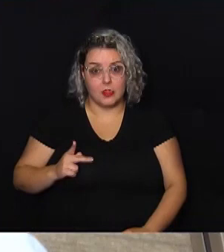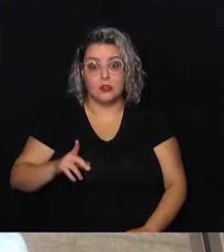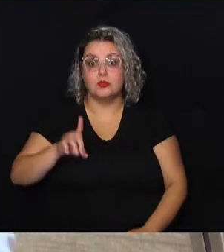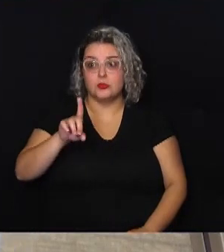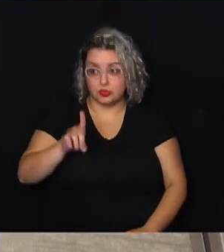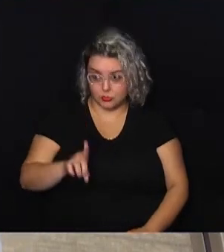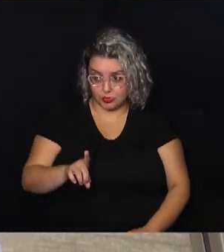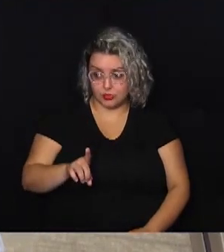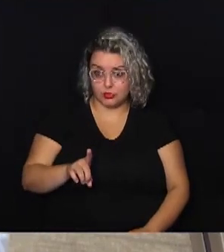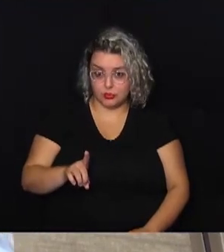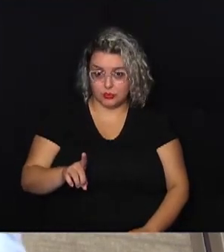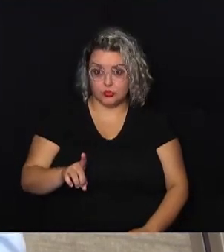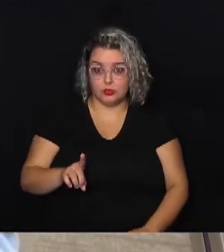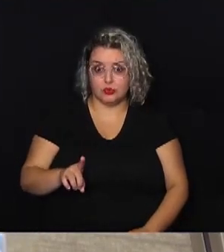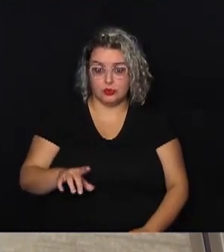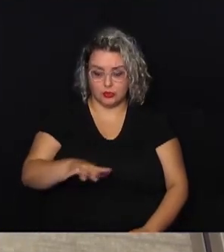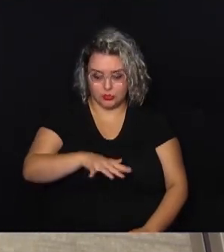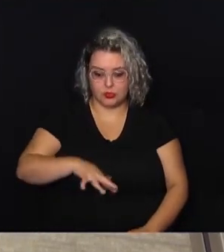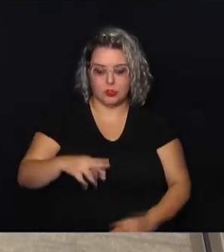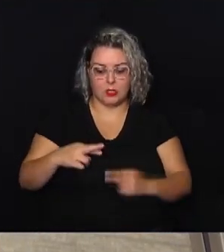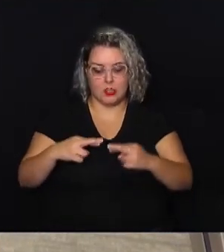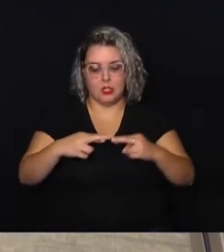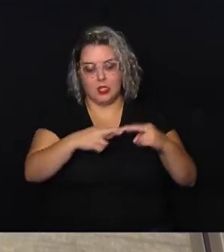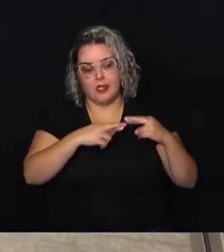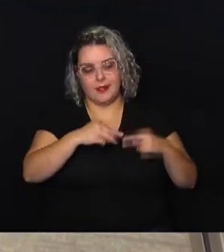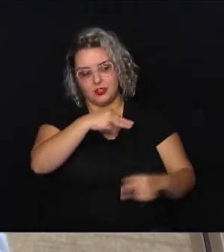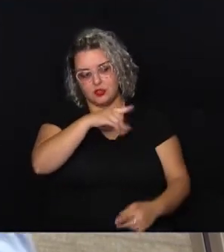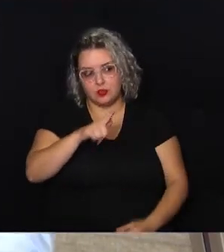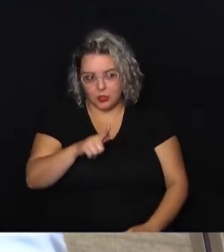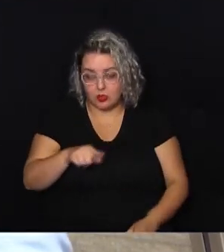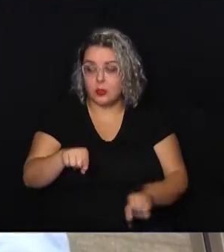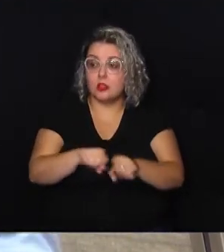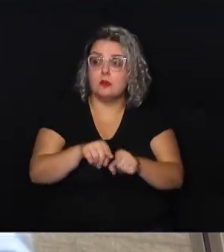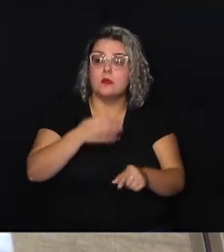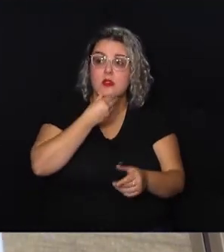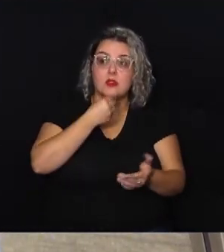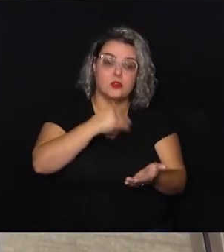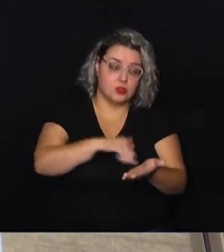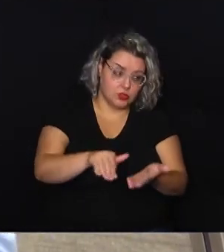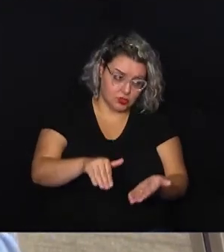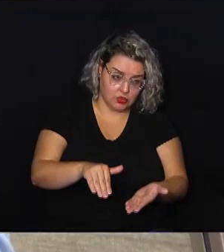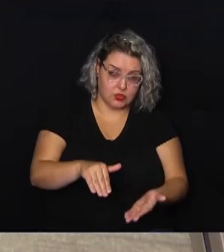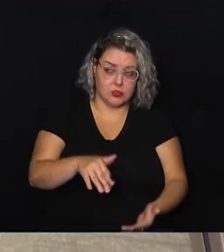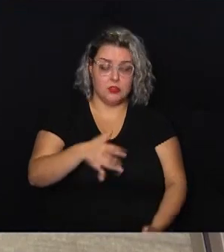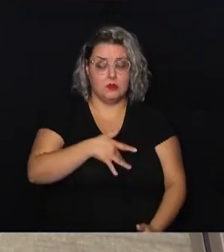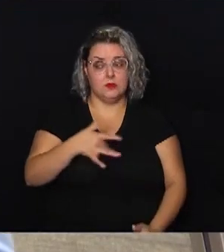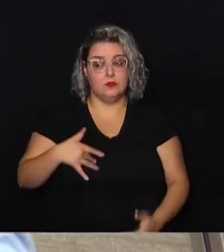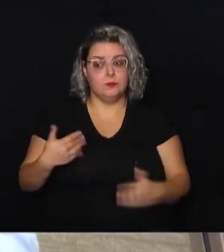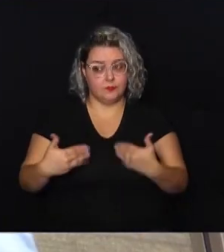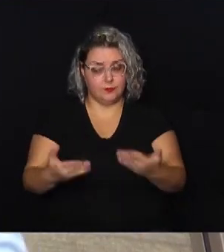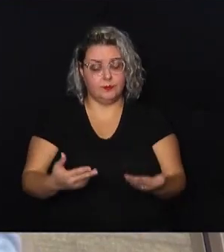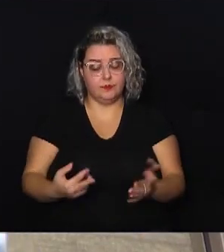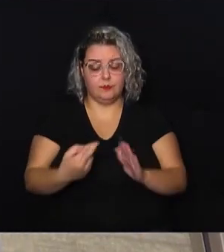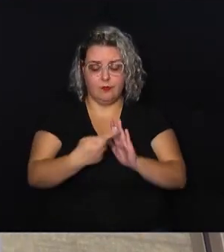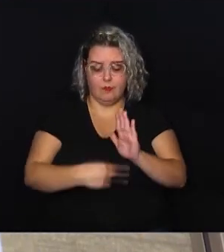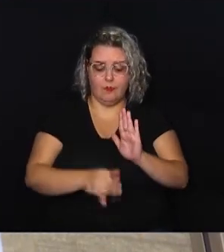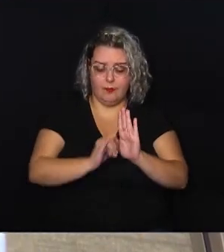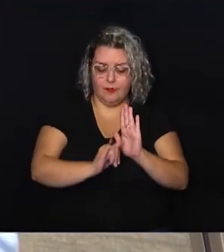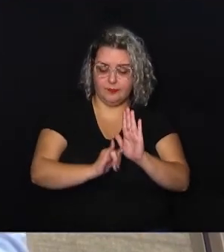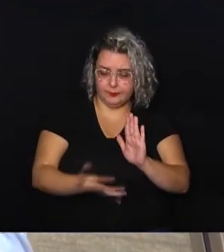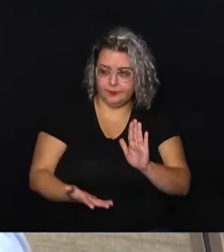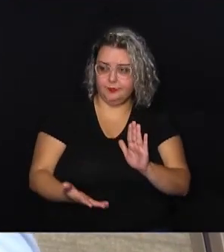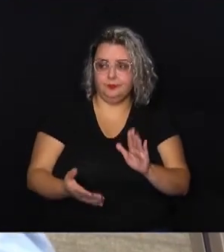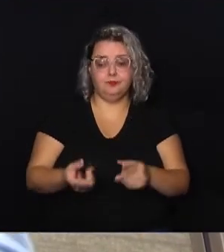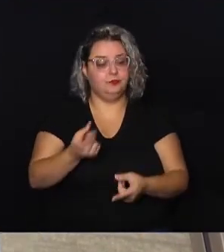diretores da rede, tanto da Rede Mário Gatti quanto da Secretaria Municipal de Saúde, vieram apresentar os relatórios, seja ele financeiro, seja ele